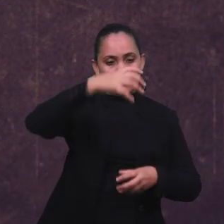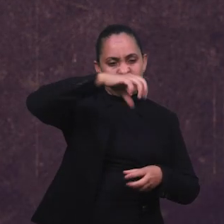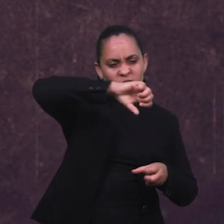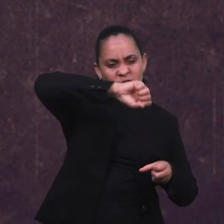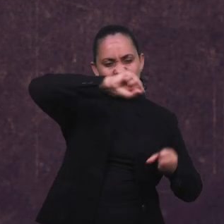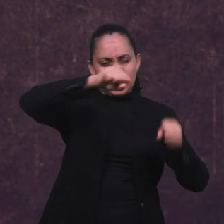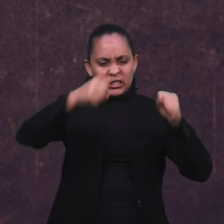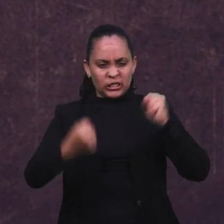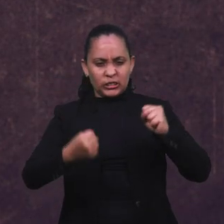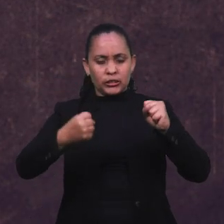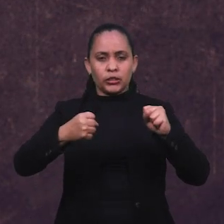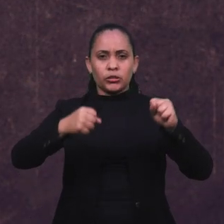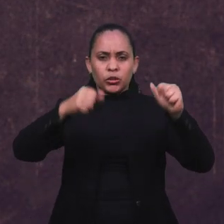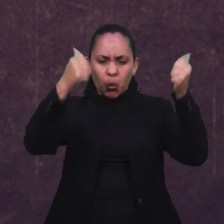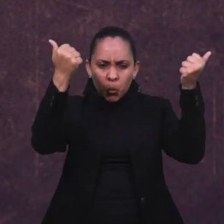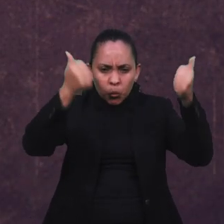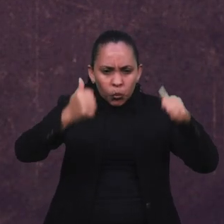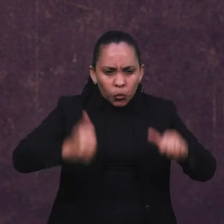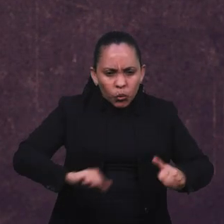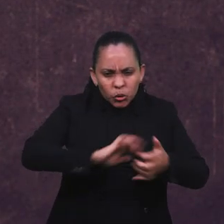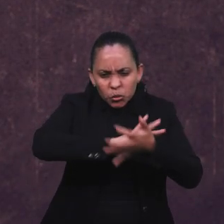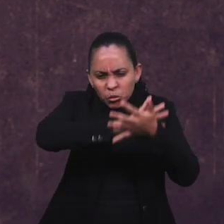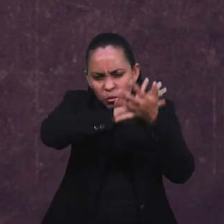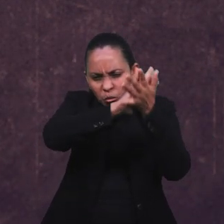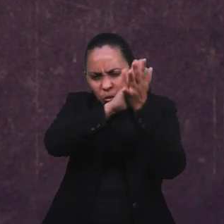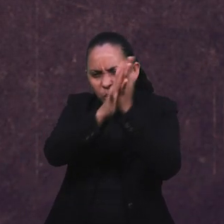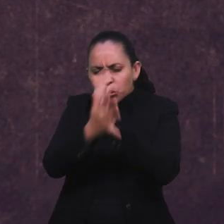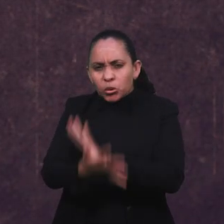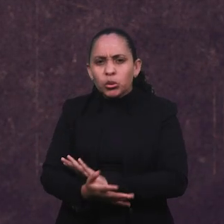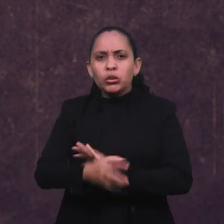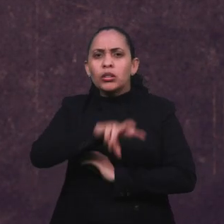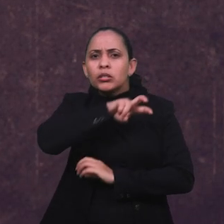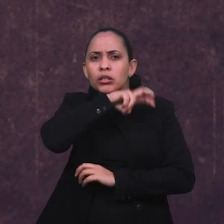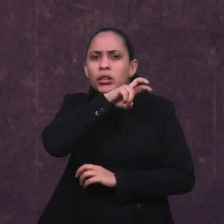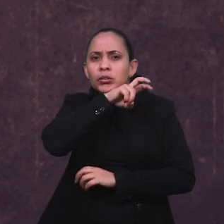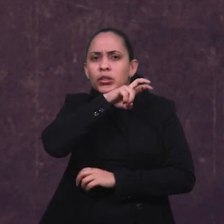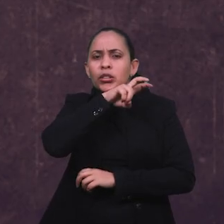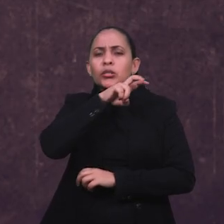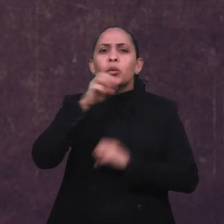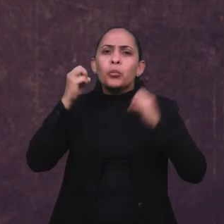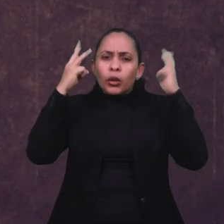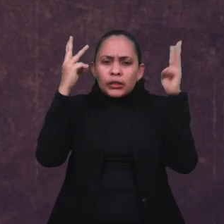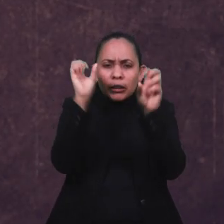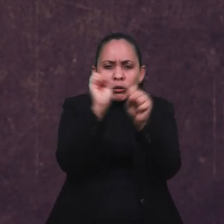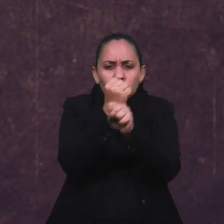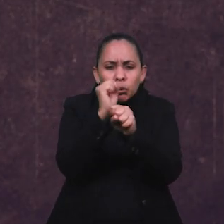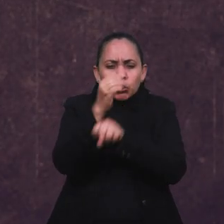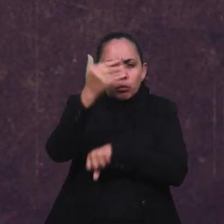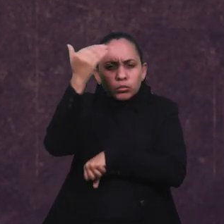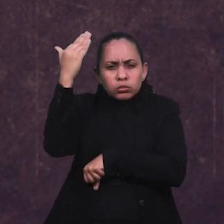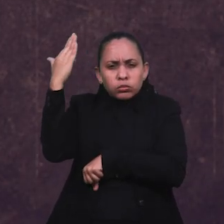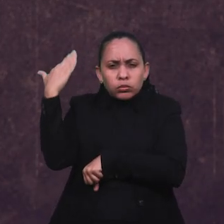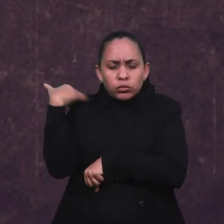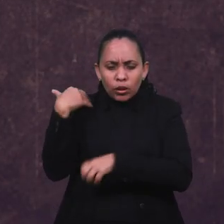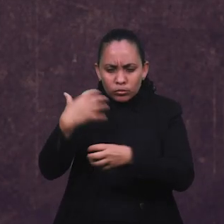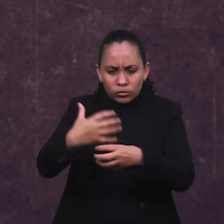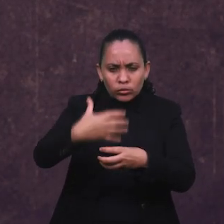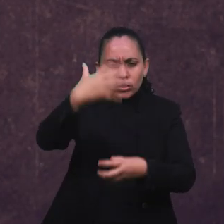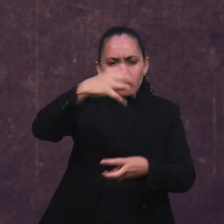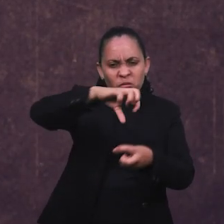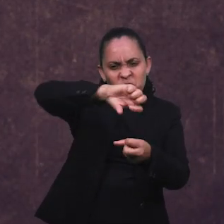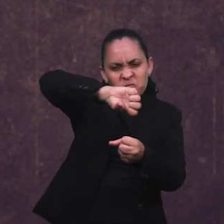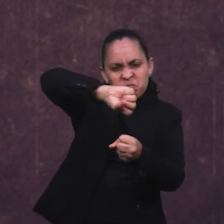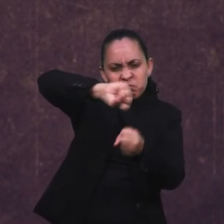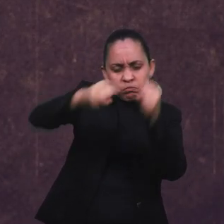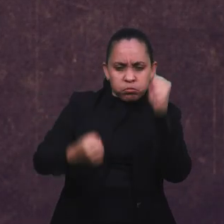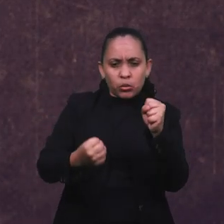deitou abaixo os postes ídolos e fez pedaço a serpente de bronze que Moisés fizera, porque até aquele dia os filhos